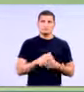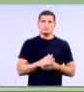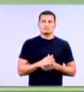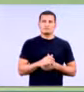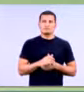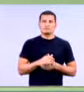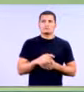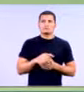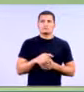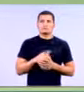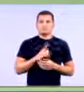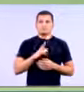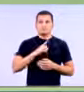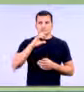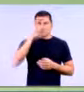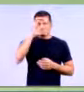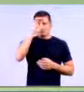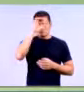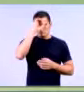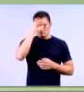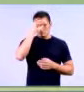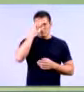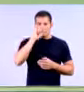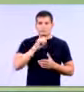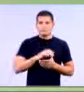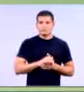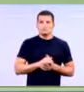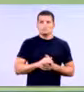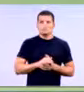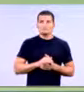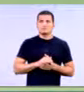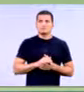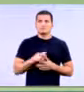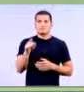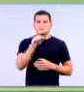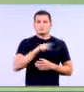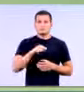para o desenvolvimento das habilidades e competências de vocês, alunos,